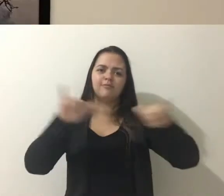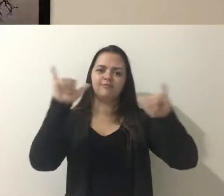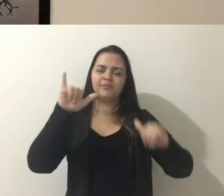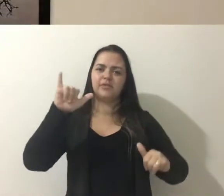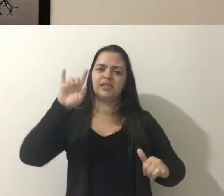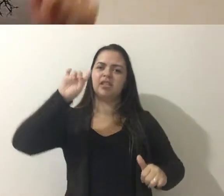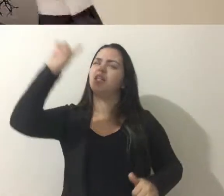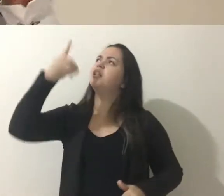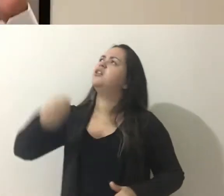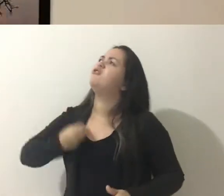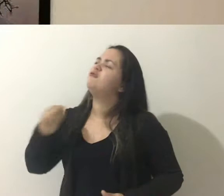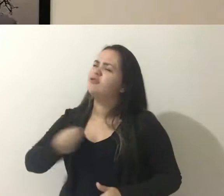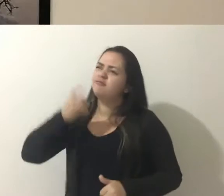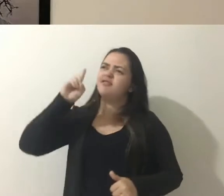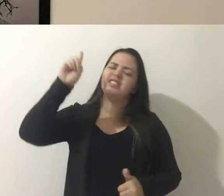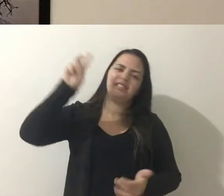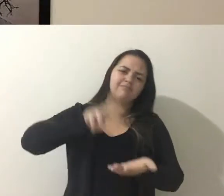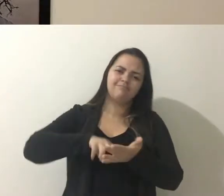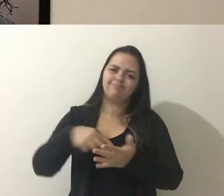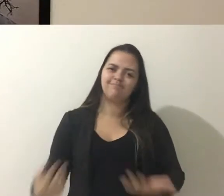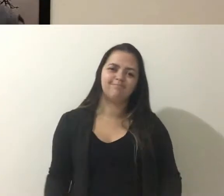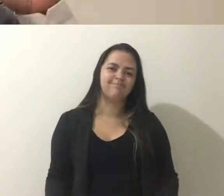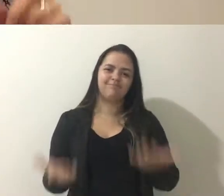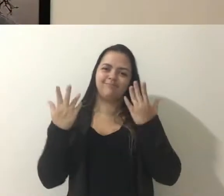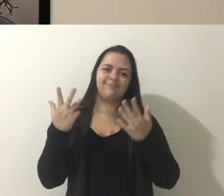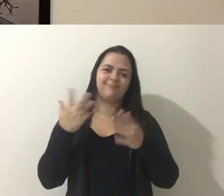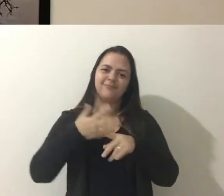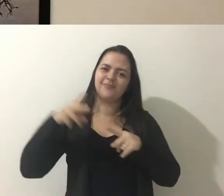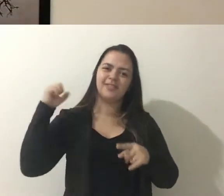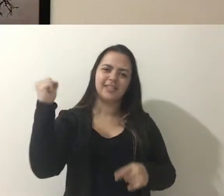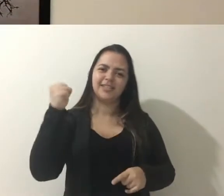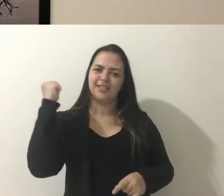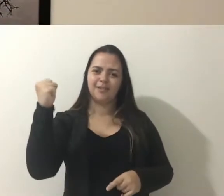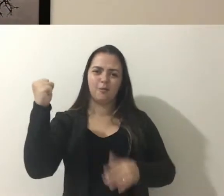vive, de que Ele ressuscitou, de que Ele venceu a morte. Nós